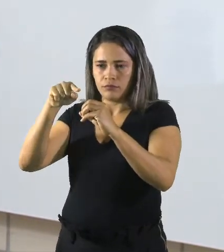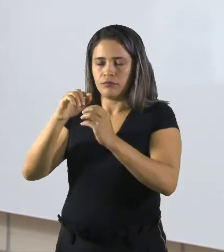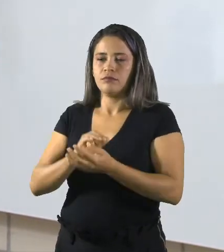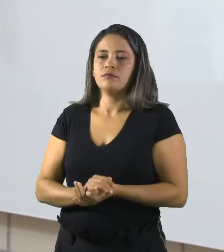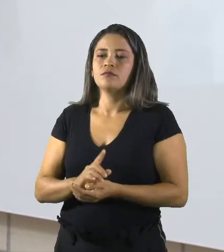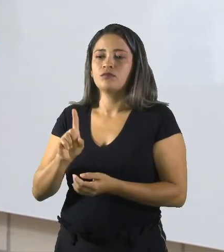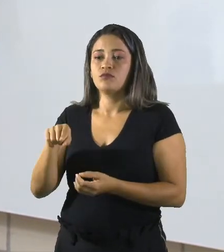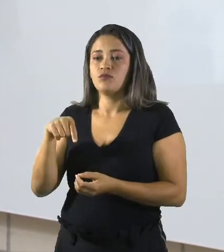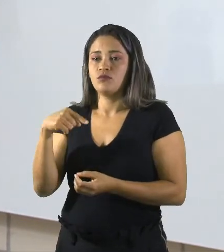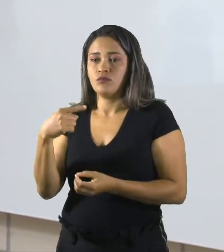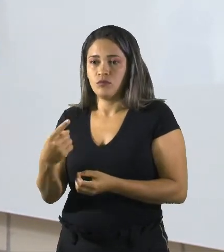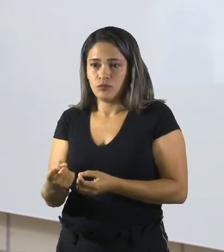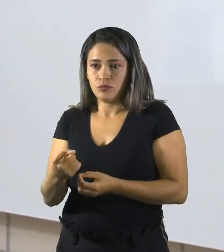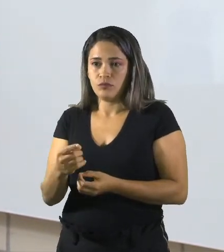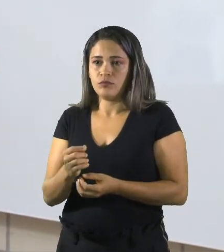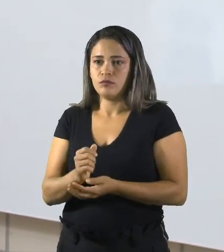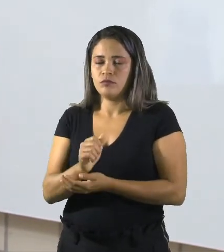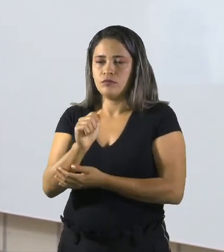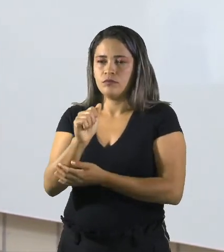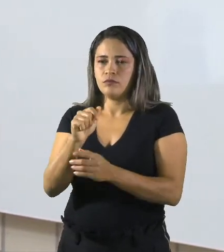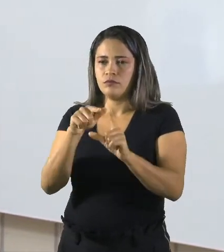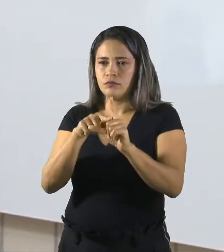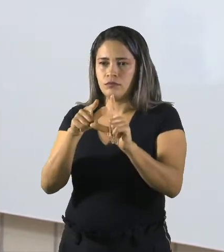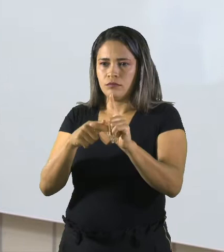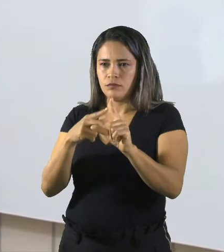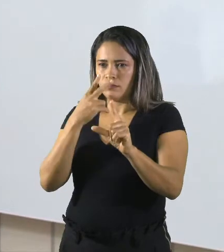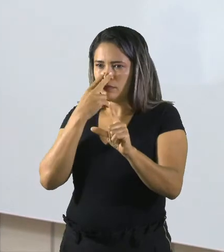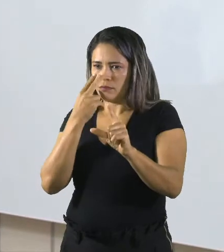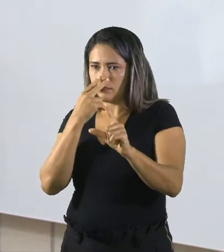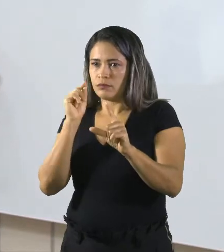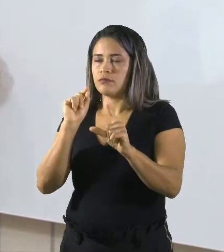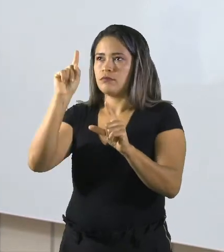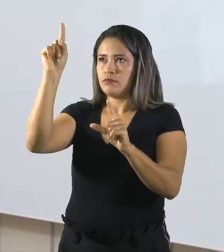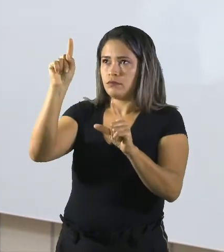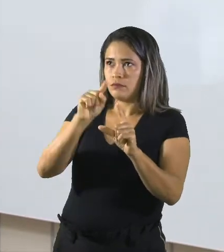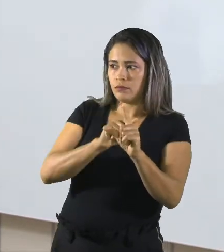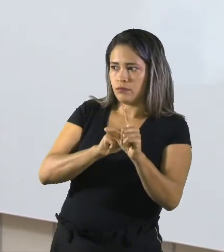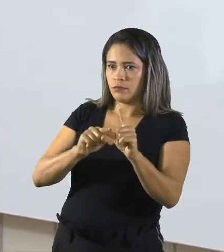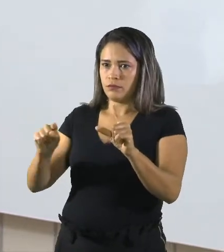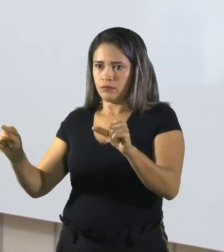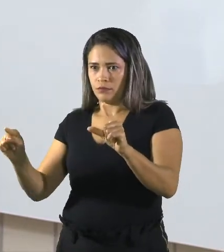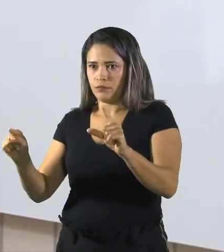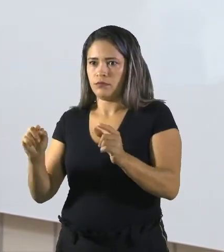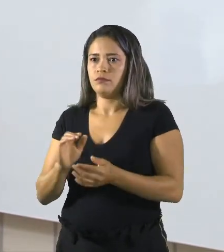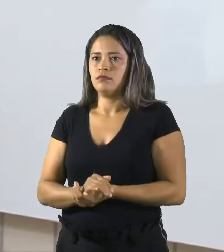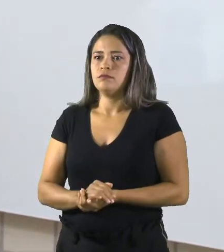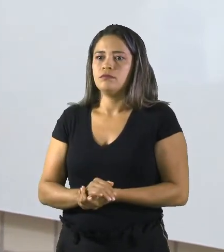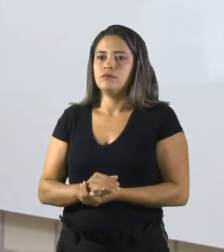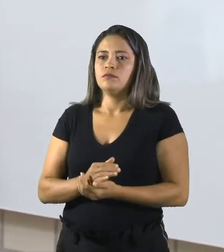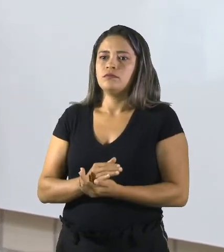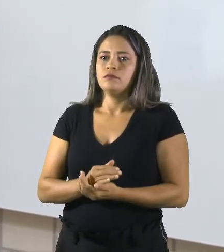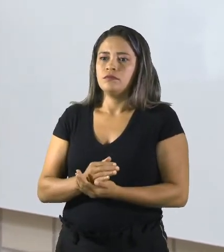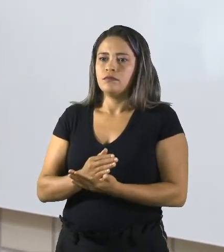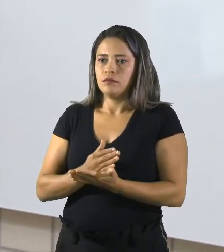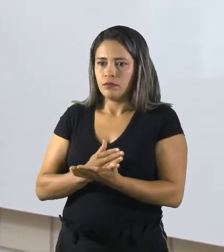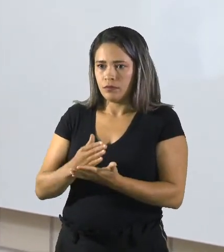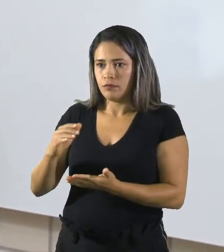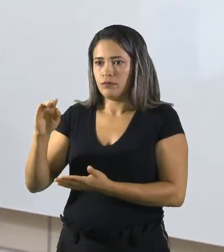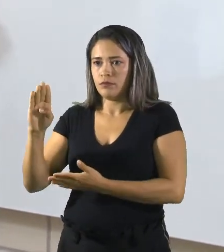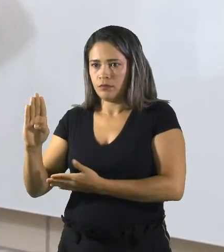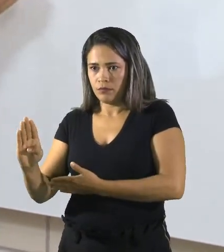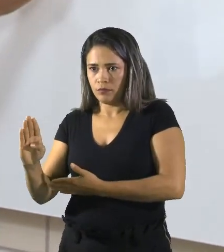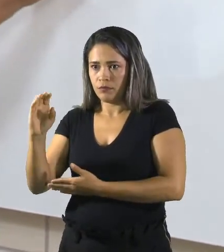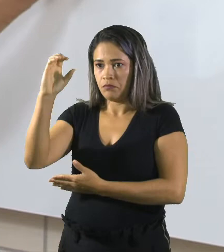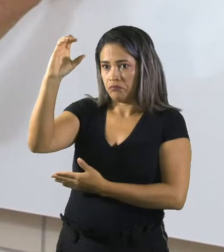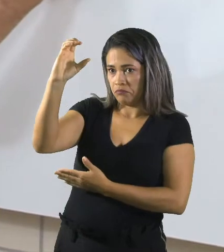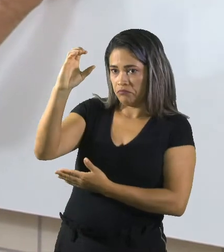aqui é exatamente esse, tá? Passando agora pelos pontos B e C. Então,